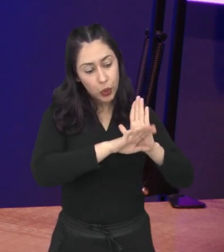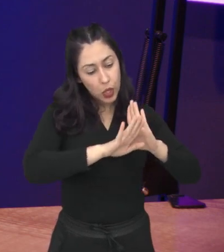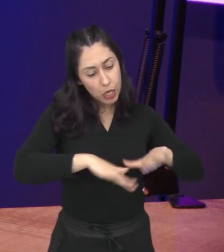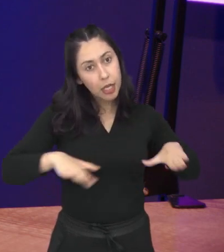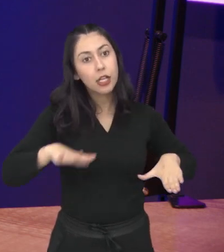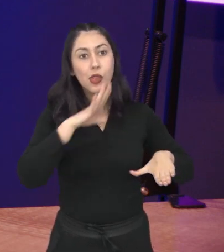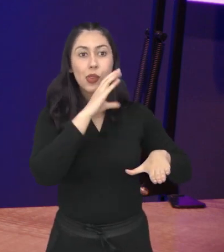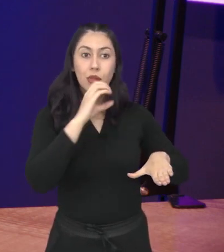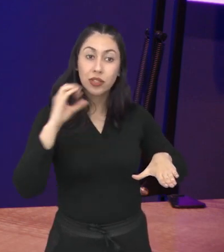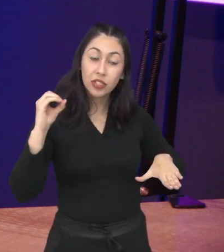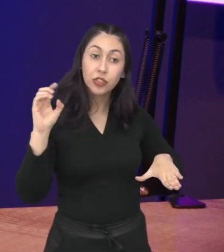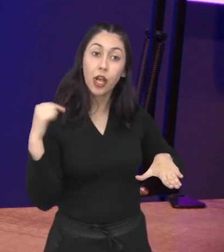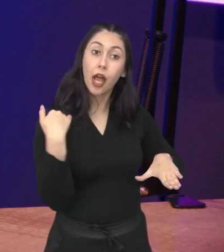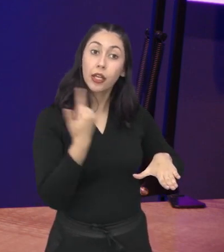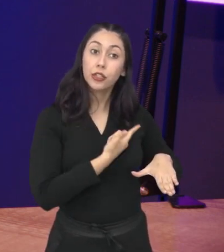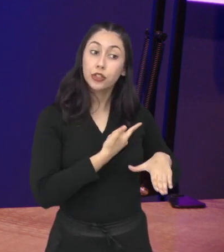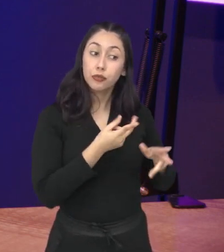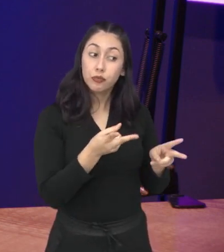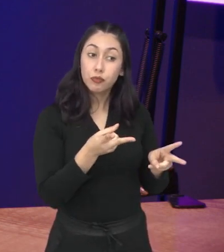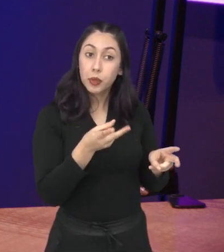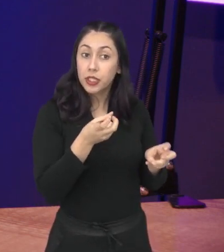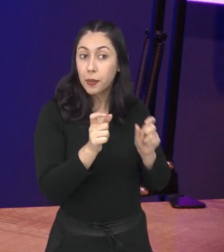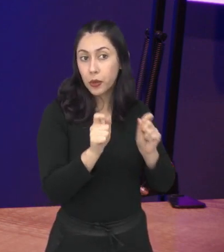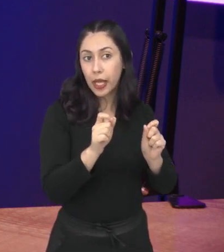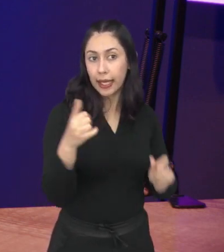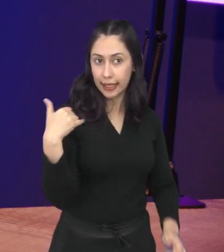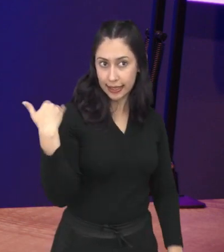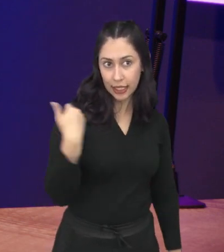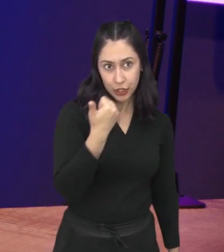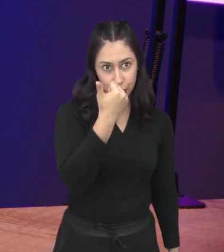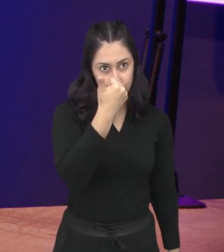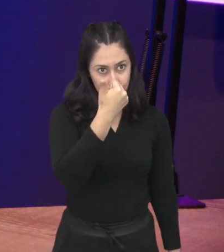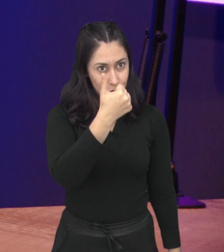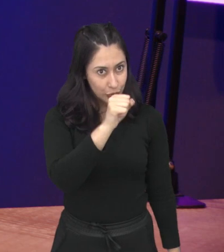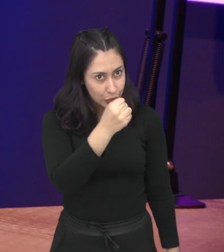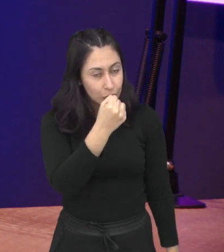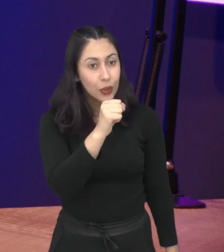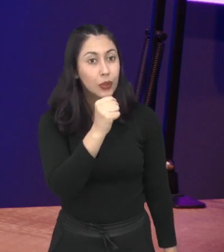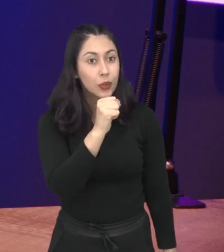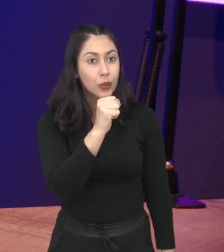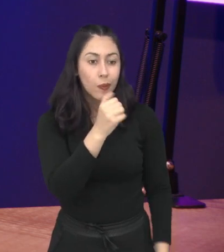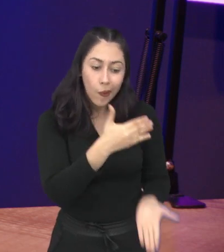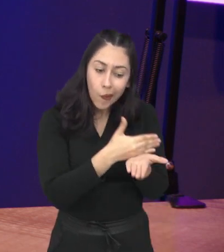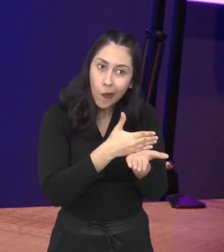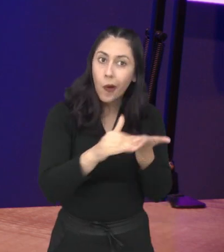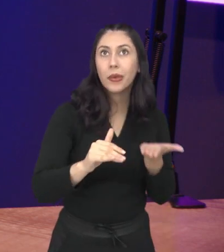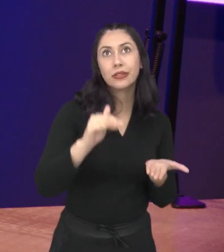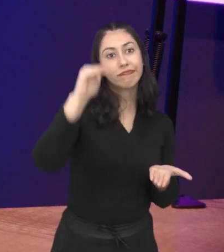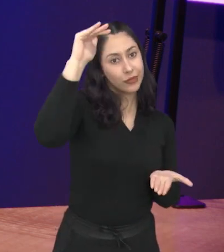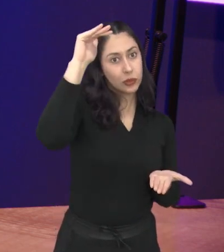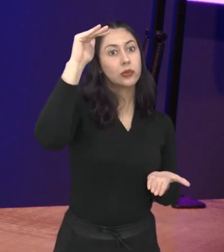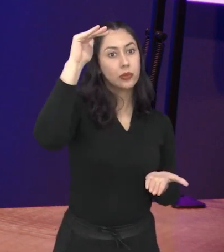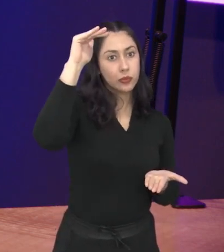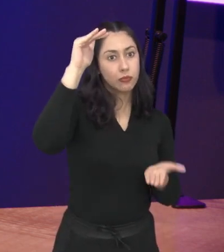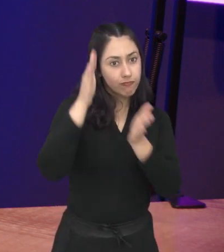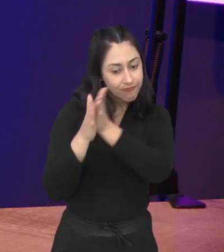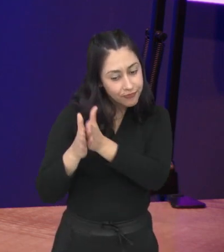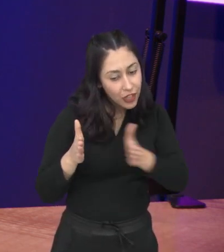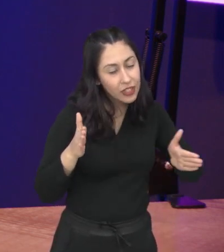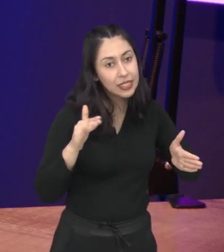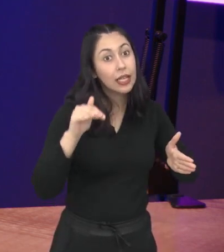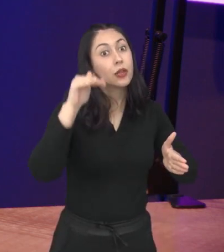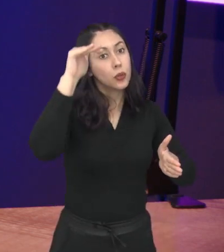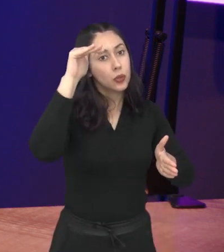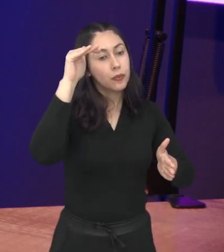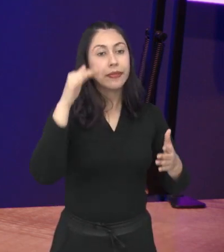ECA, né, o Instituto da Criança e do Adolescente, a gente vai ter que os 18 anos, né, né? Então seria a transição da adolescência para a vida